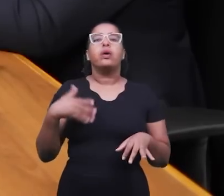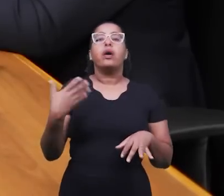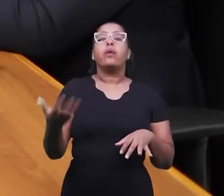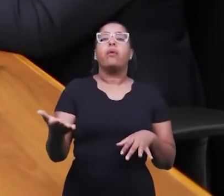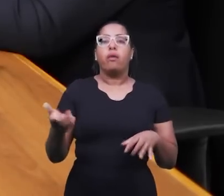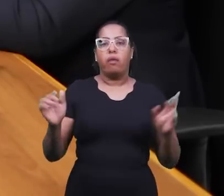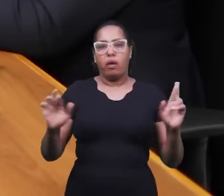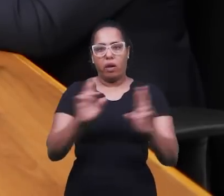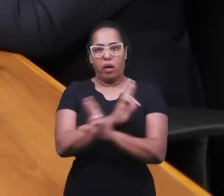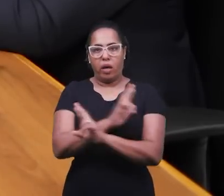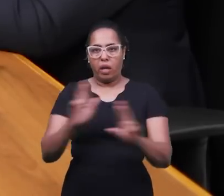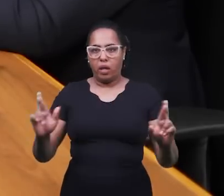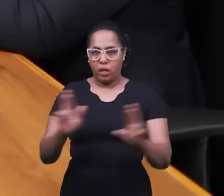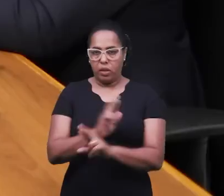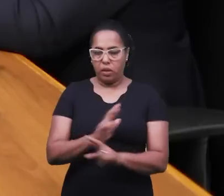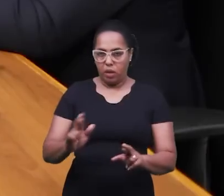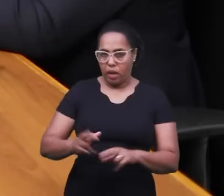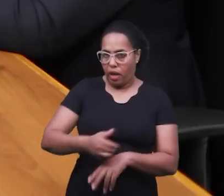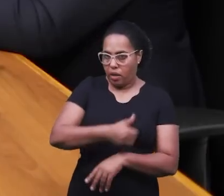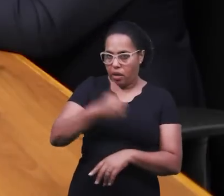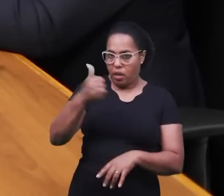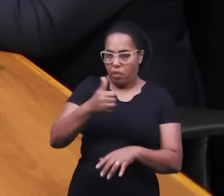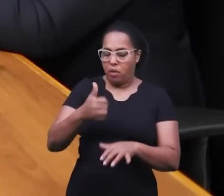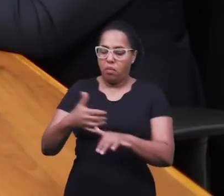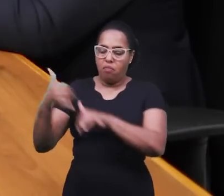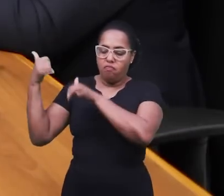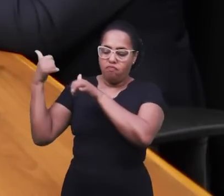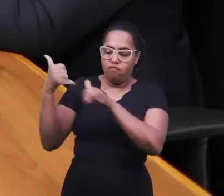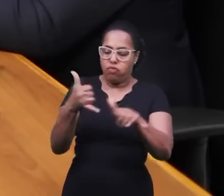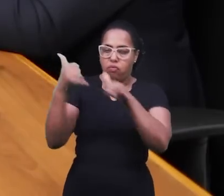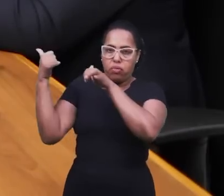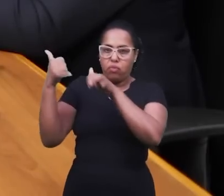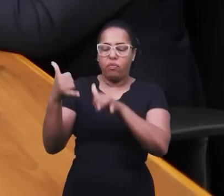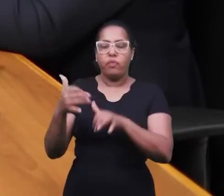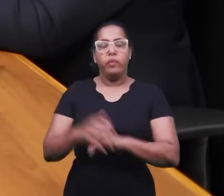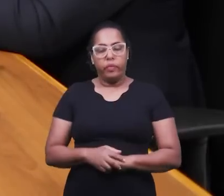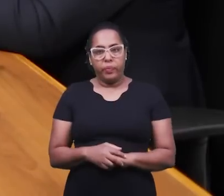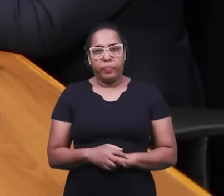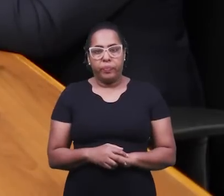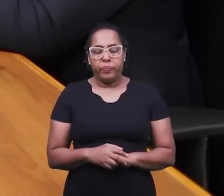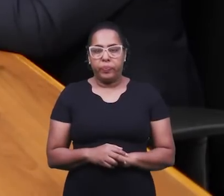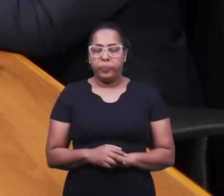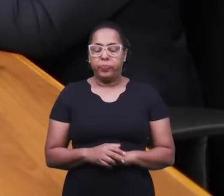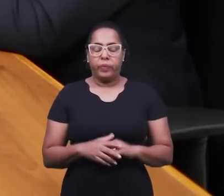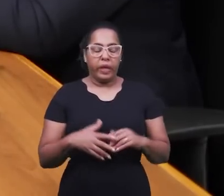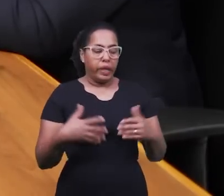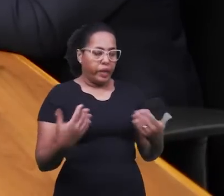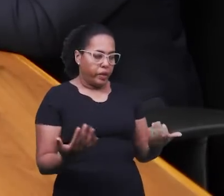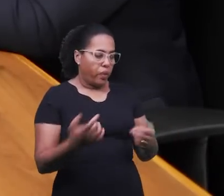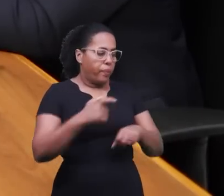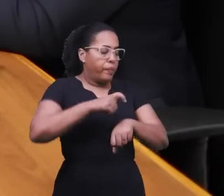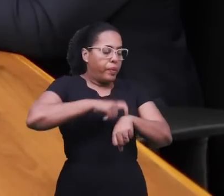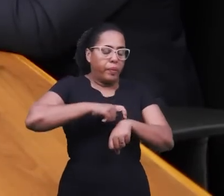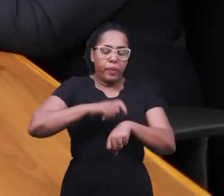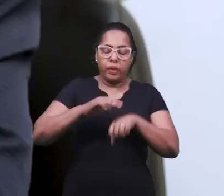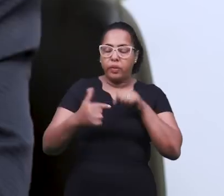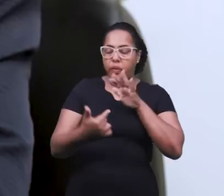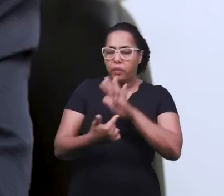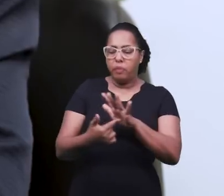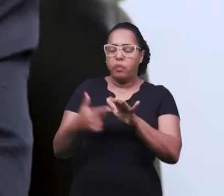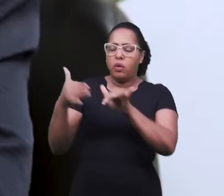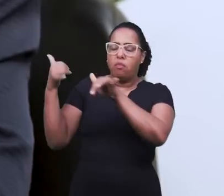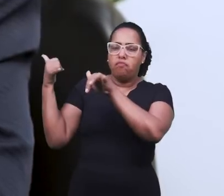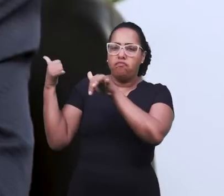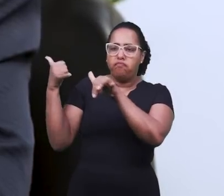é o juízo decorrente do toque da chamada primeira trombeta. Quando nós falamos em